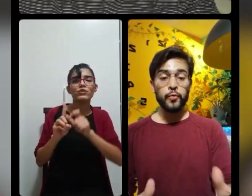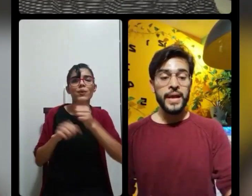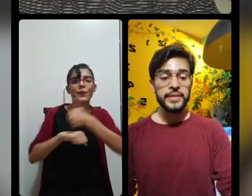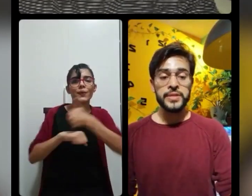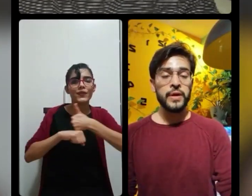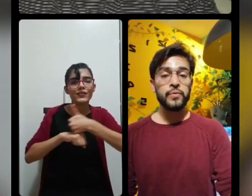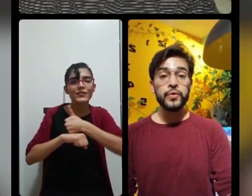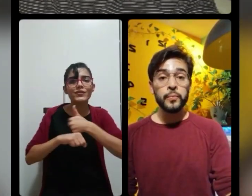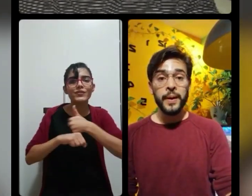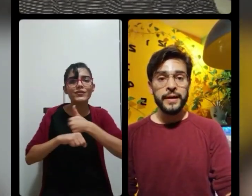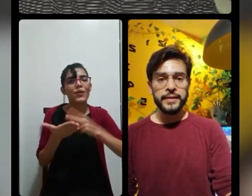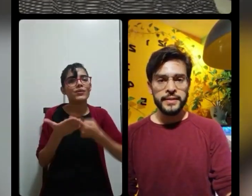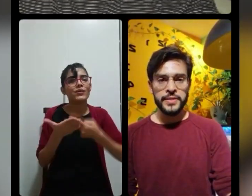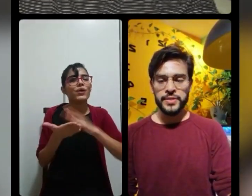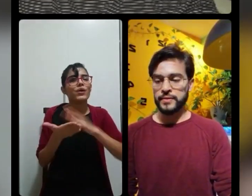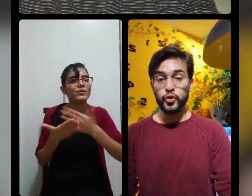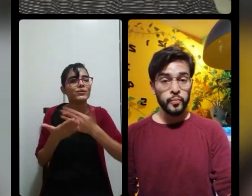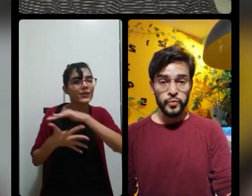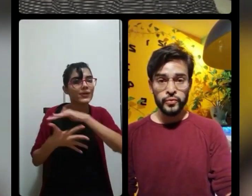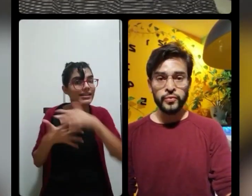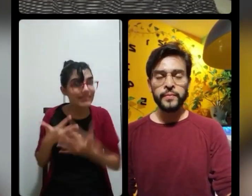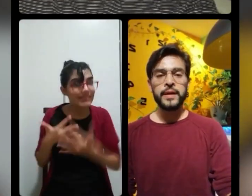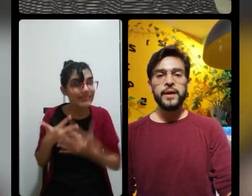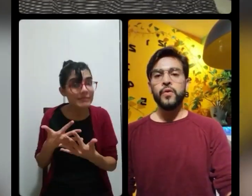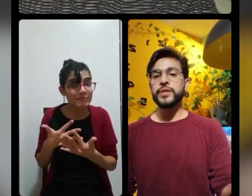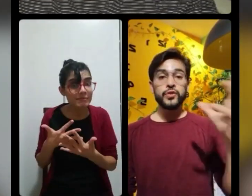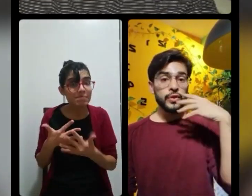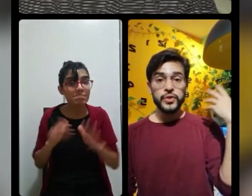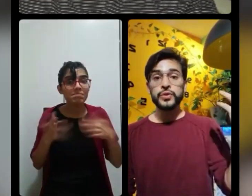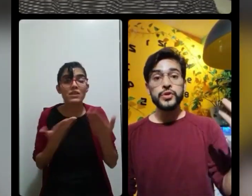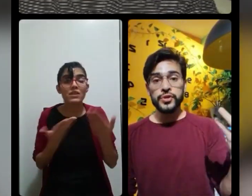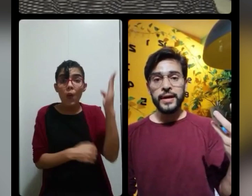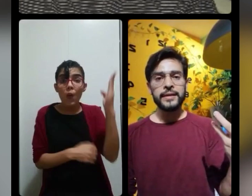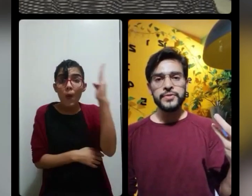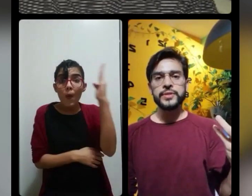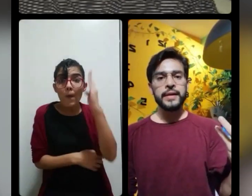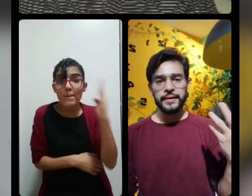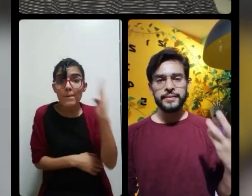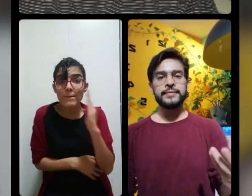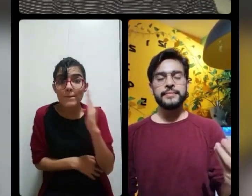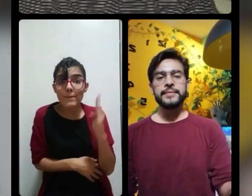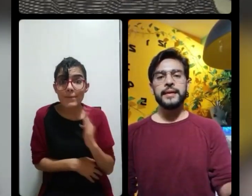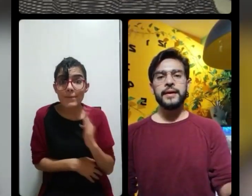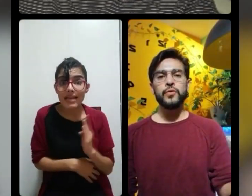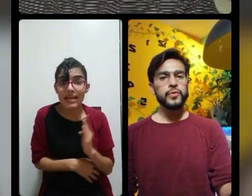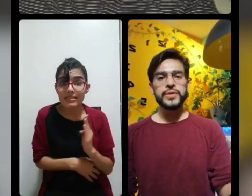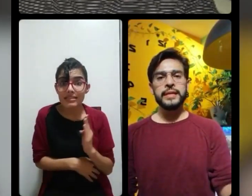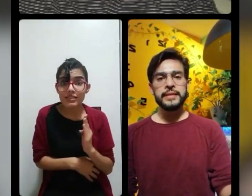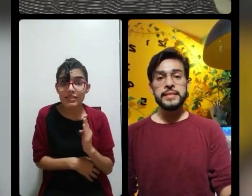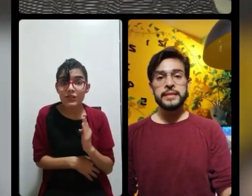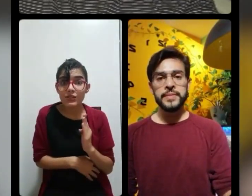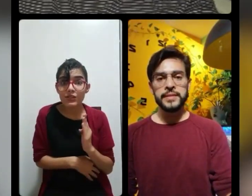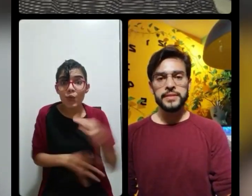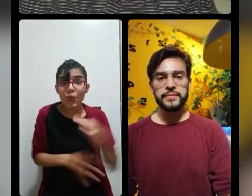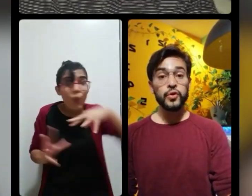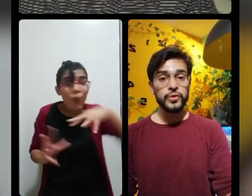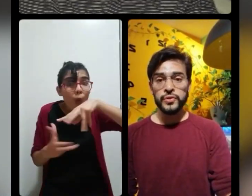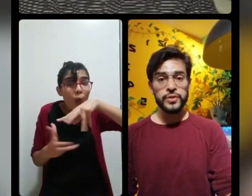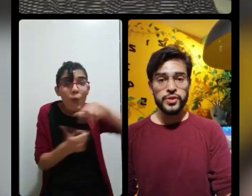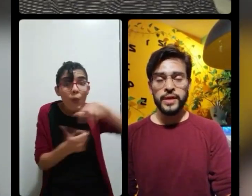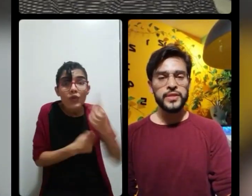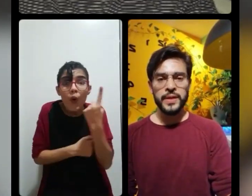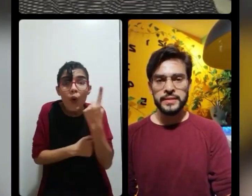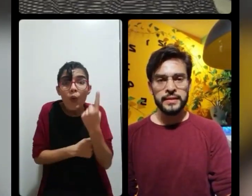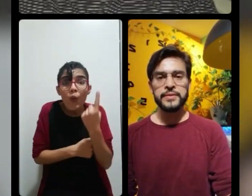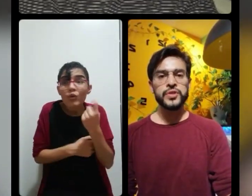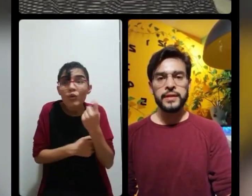Libras, que o Brasil é o único país no mundo onde todos os estados têm o curso de letras Libras. Todos